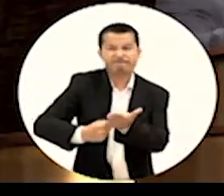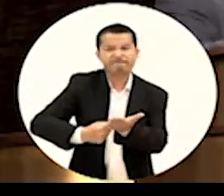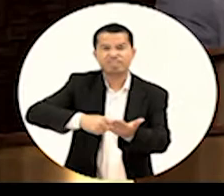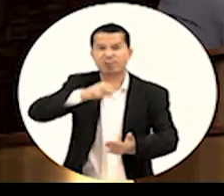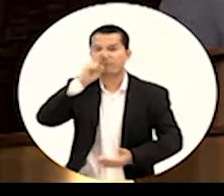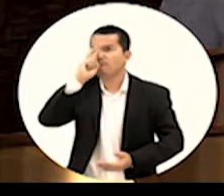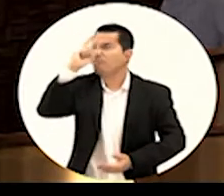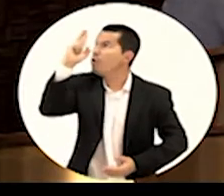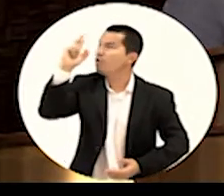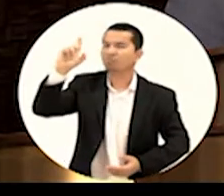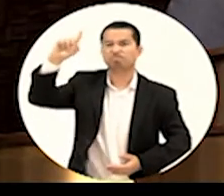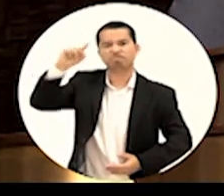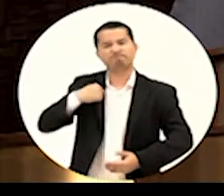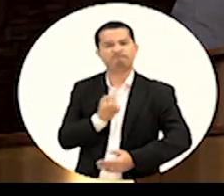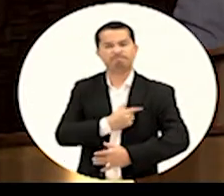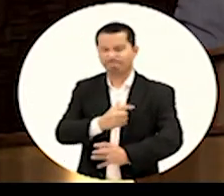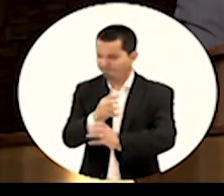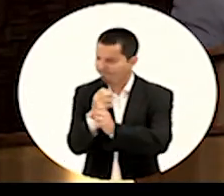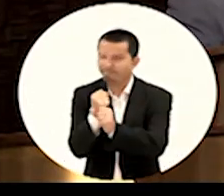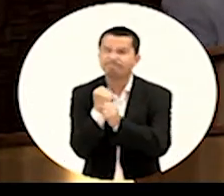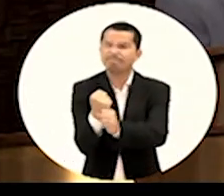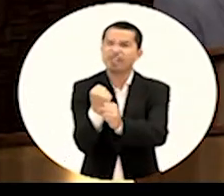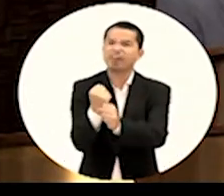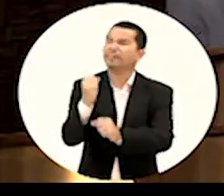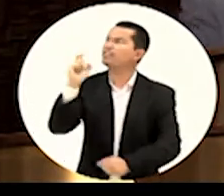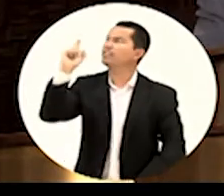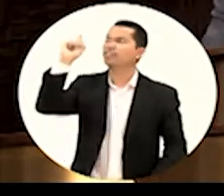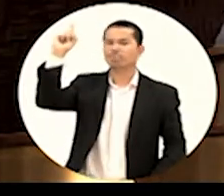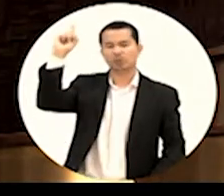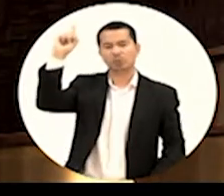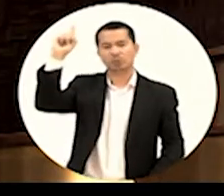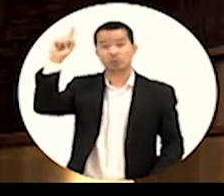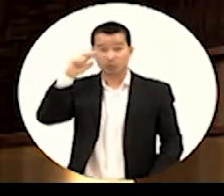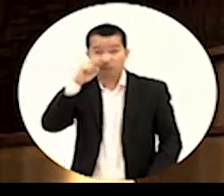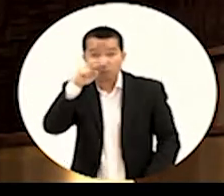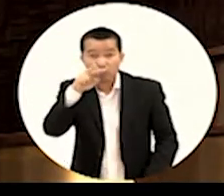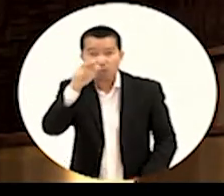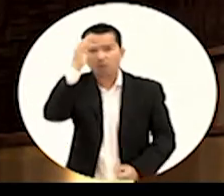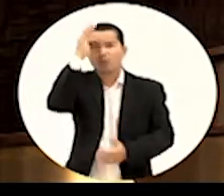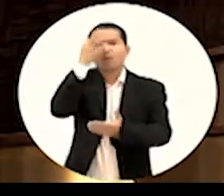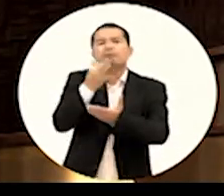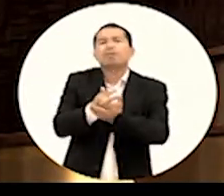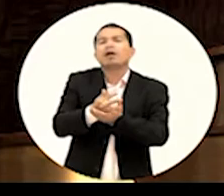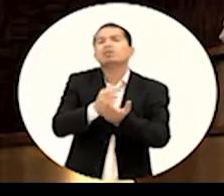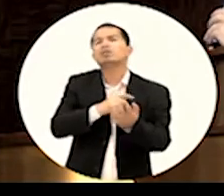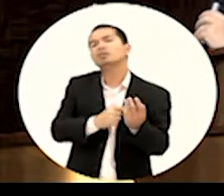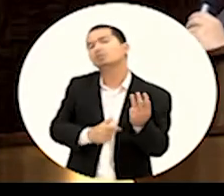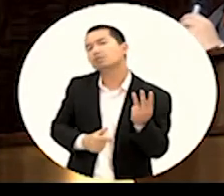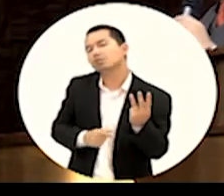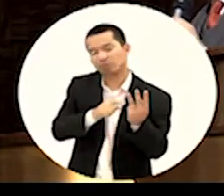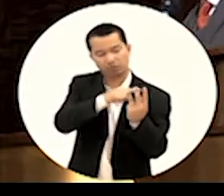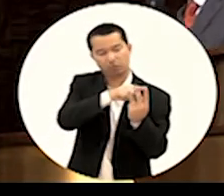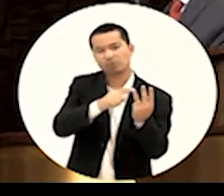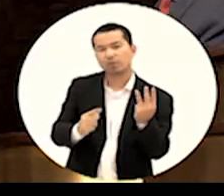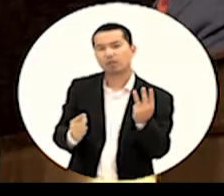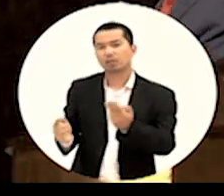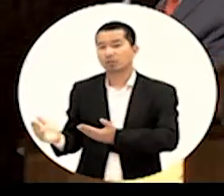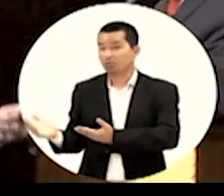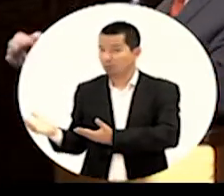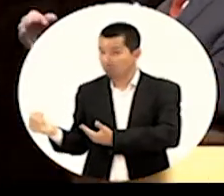com o Senhor. O que está por trás dessa fé tão tremenda são 3